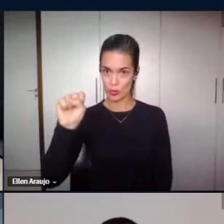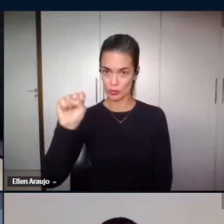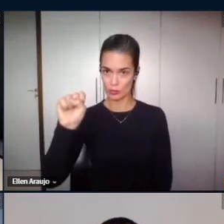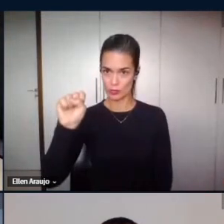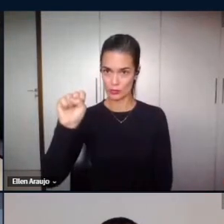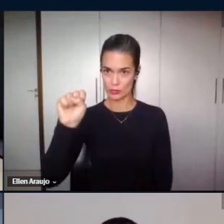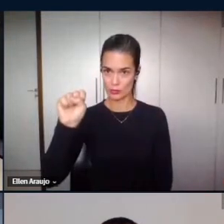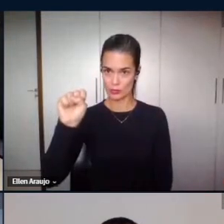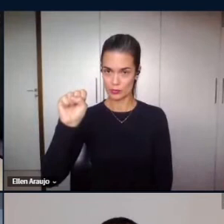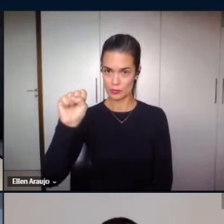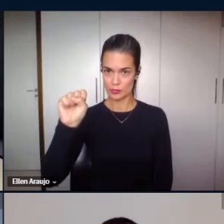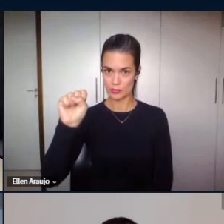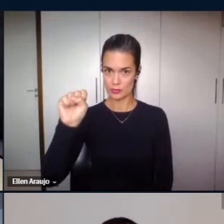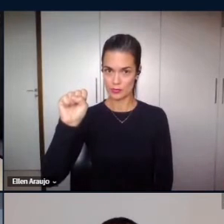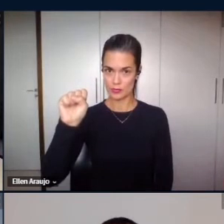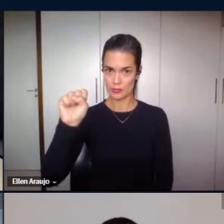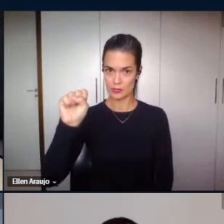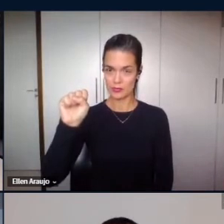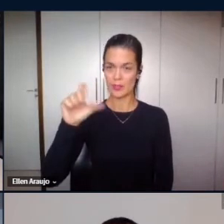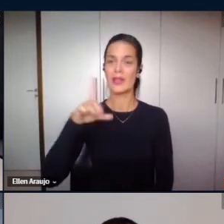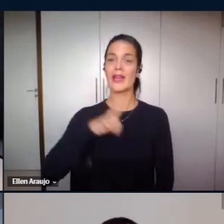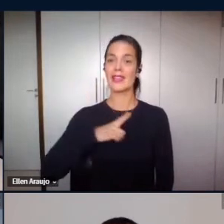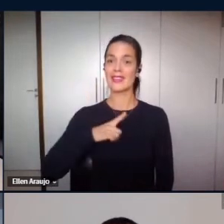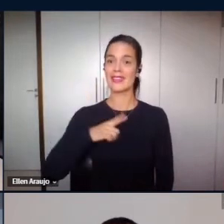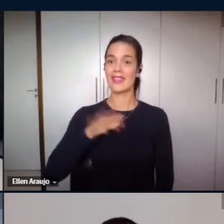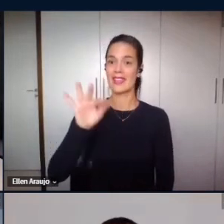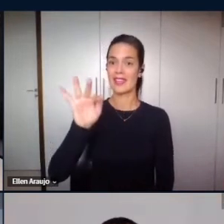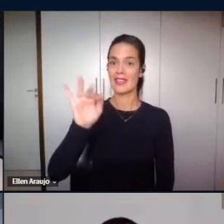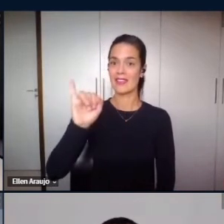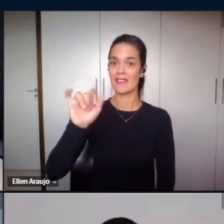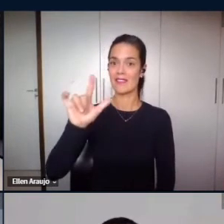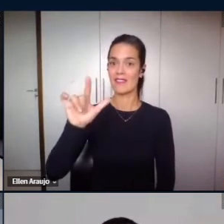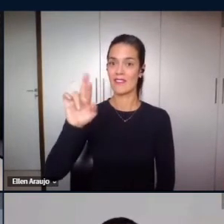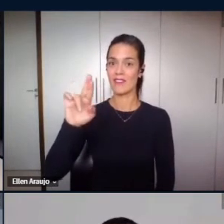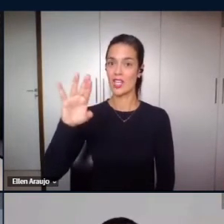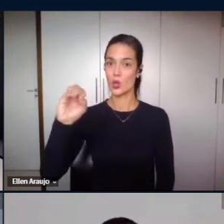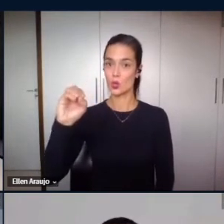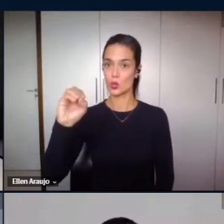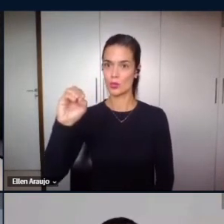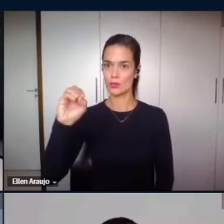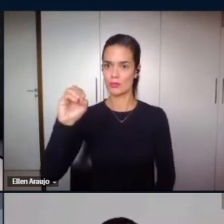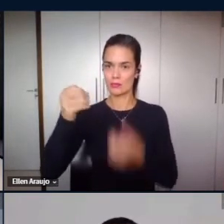que as opções de filtro são as seguintes. Grupo de